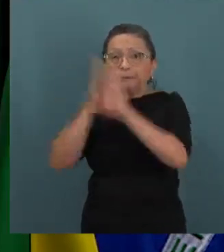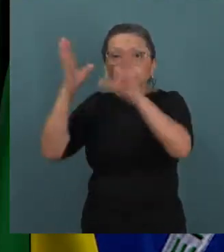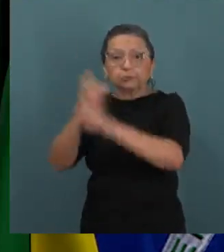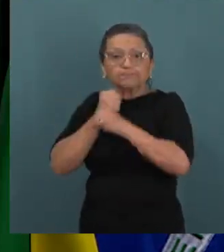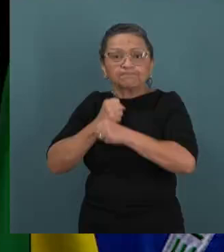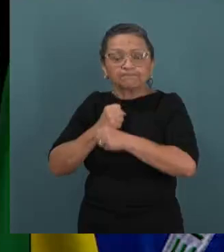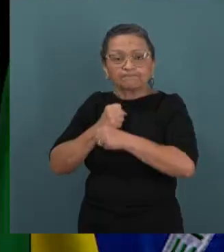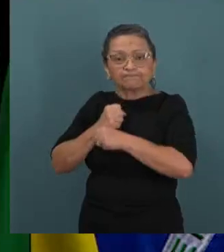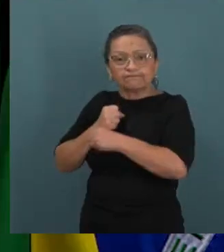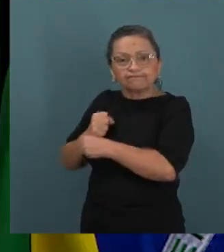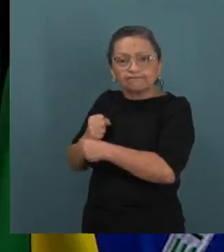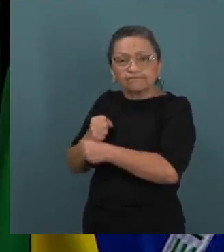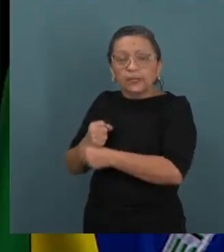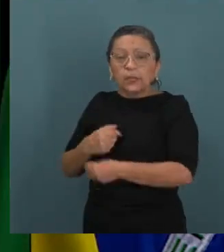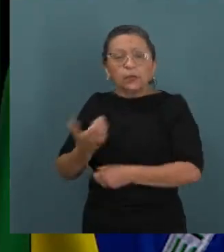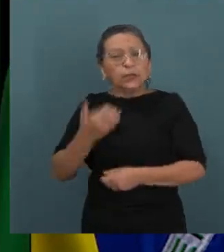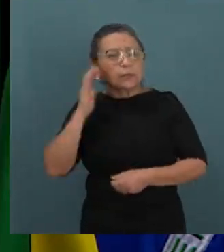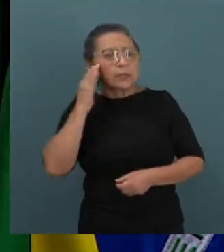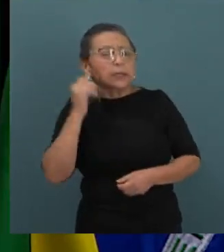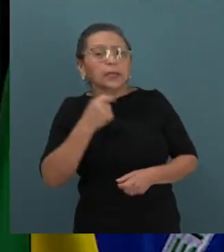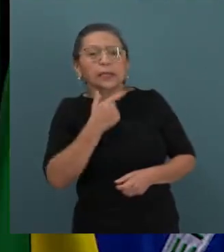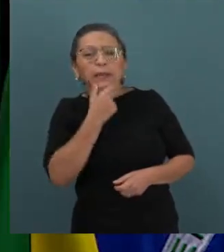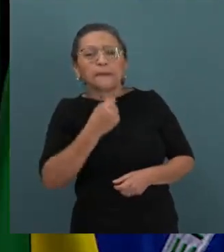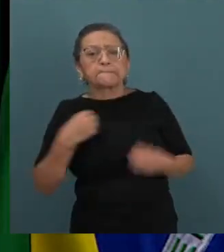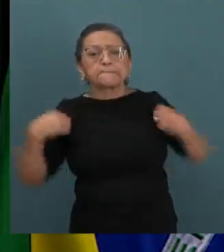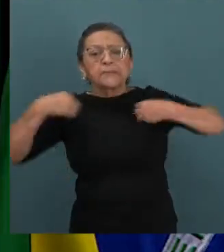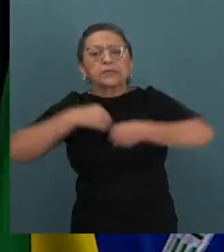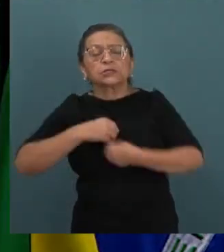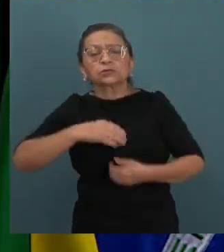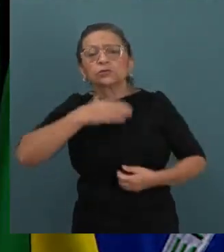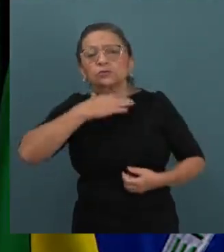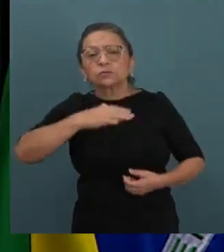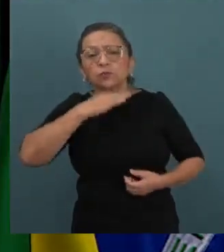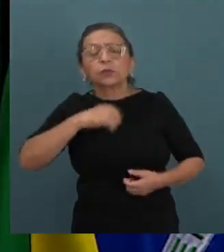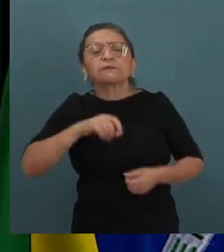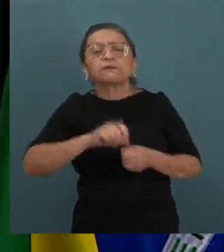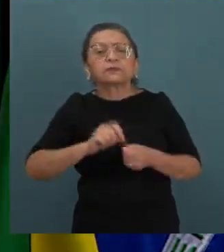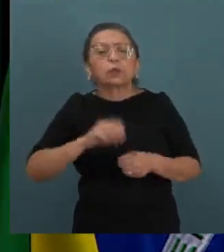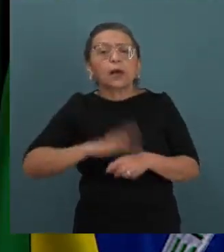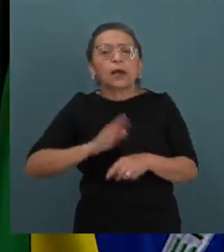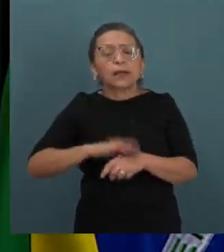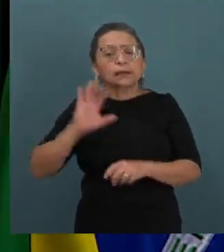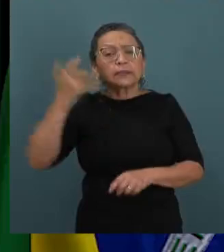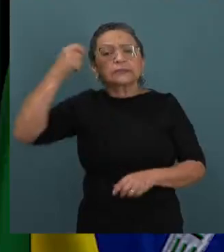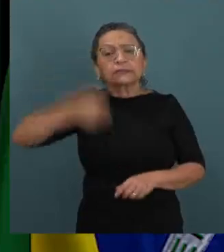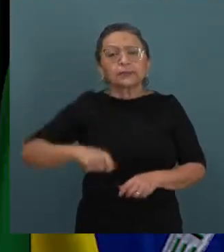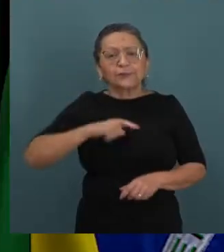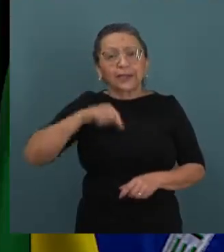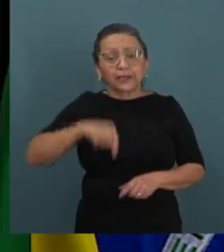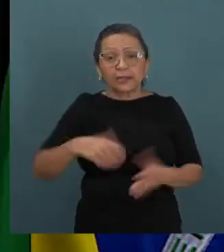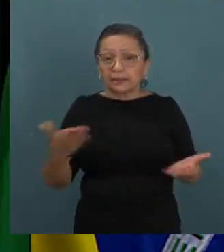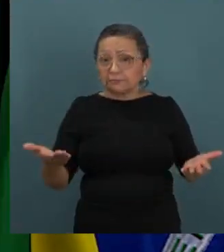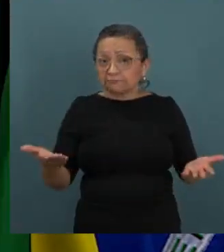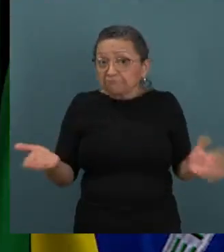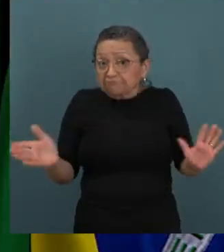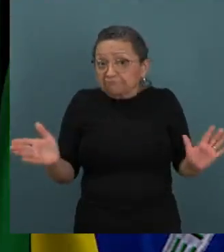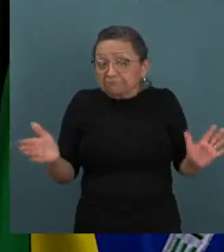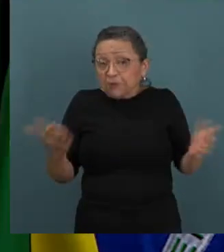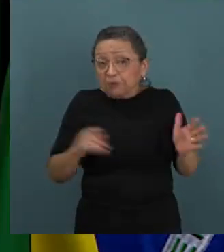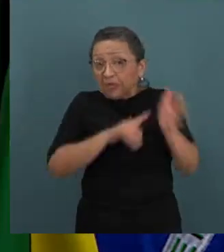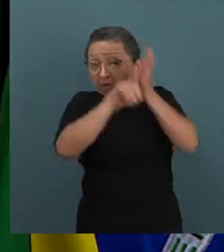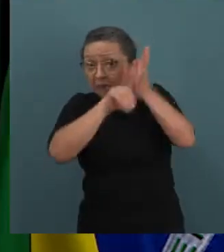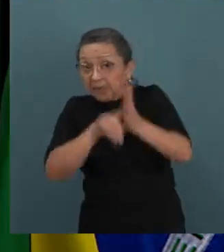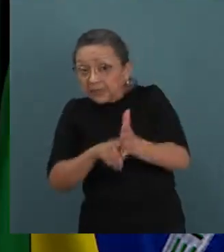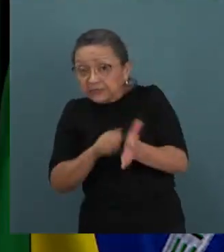quero entender que o ministro Flávio Dino, o que é que ele vai fazer com a decisão que nós tivemos aqui, que não tem rastreabilidade e